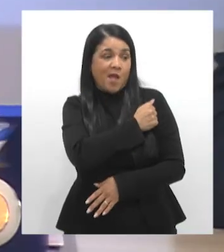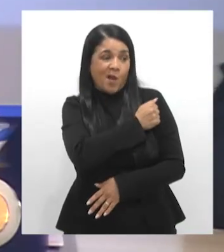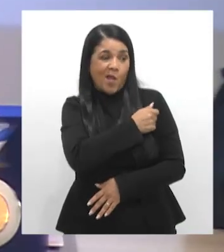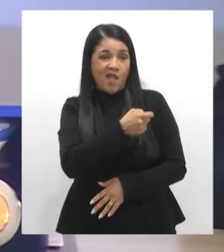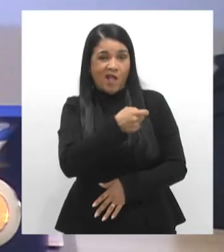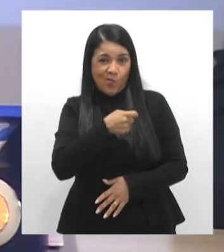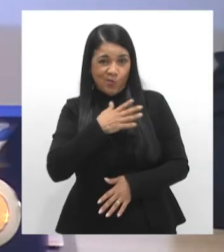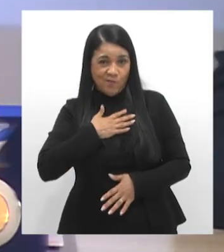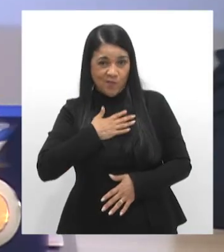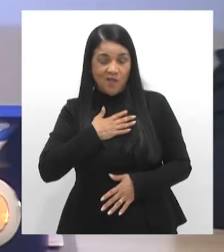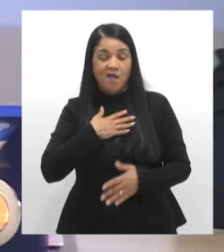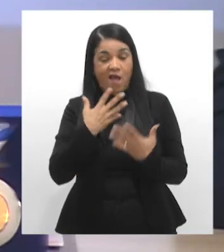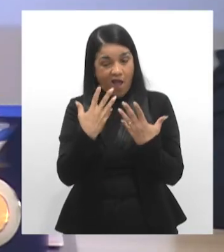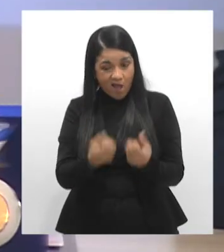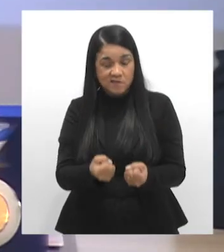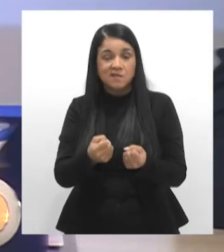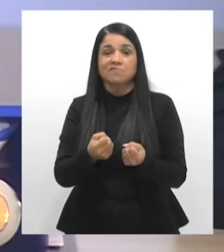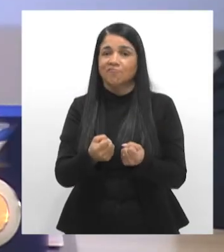aceitar a missão.